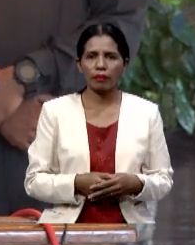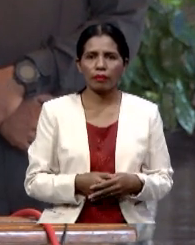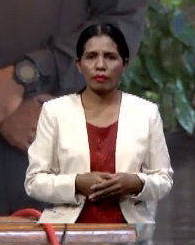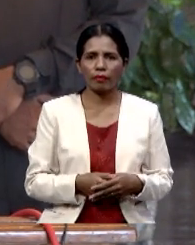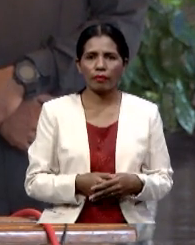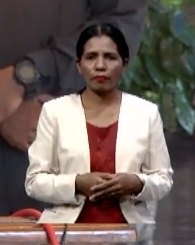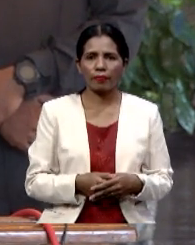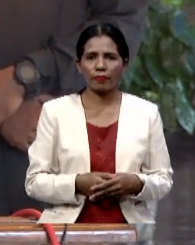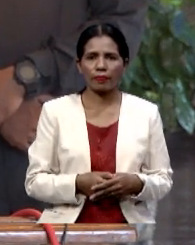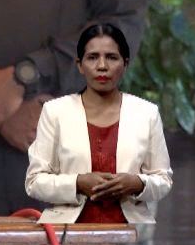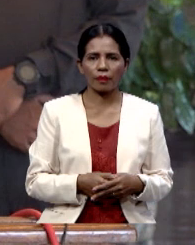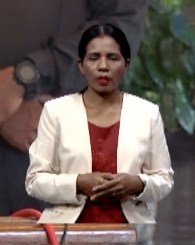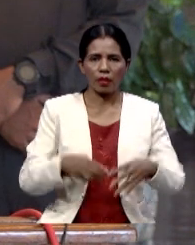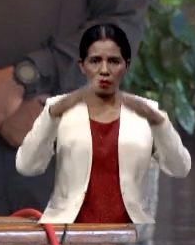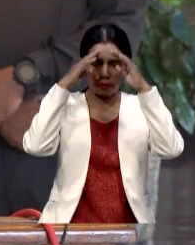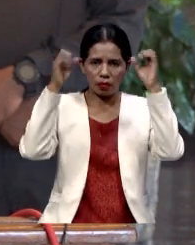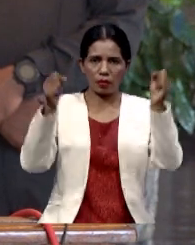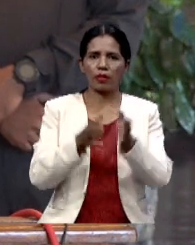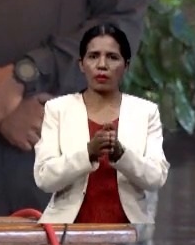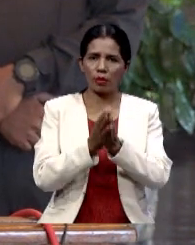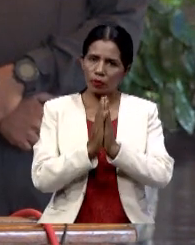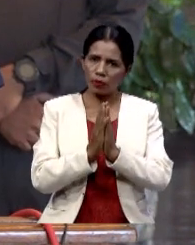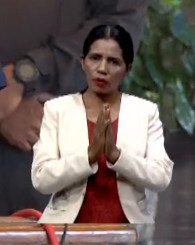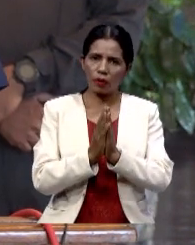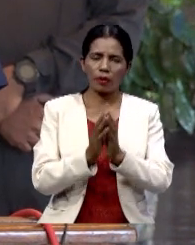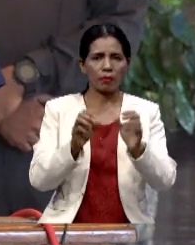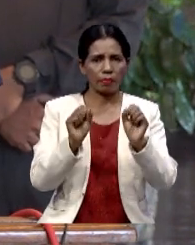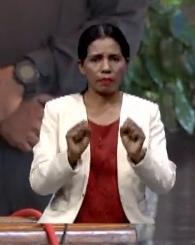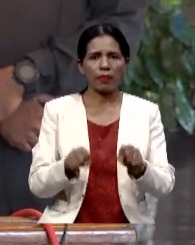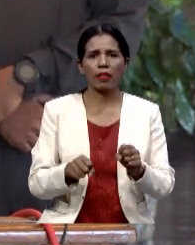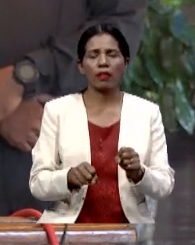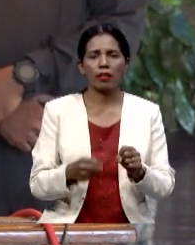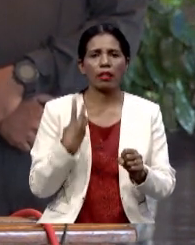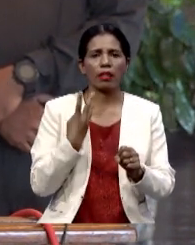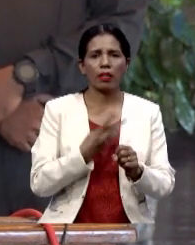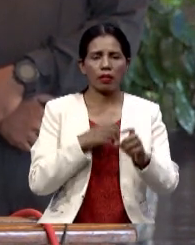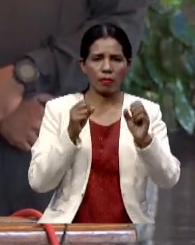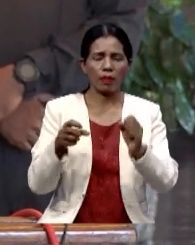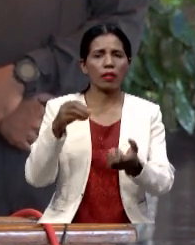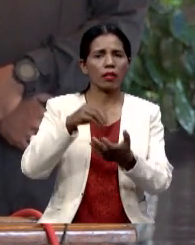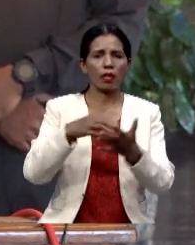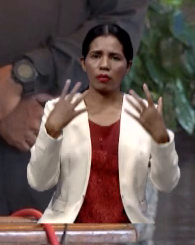Sua excelência presidente Russo para atunune ita reforça